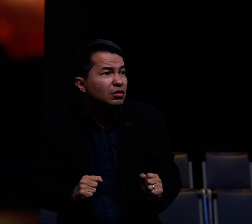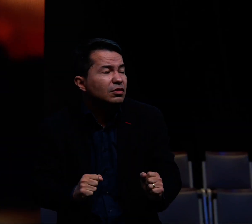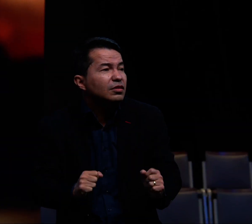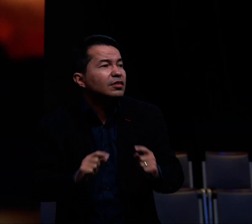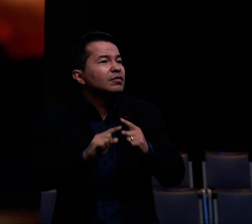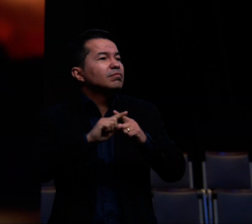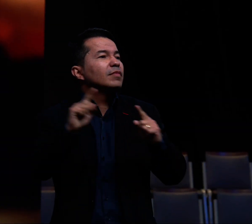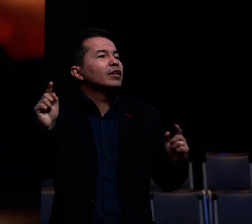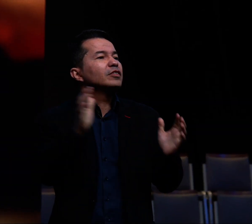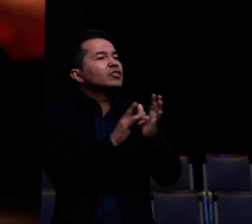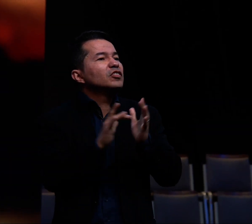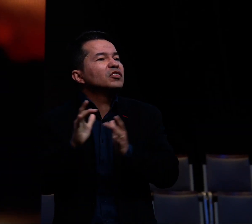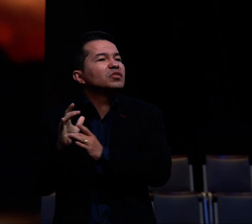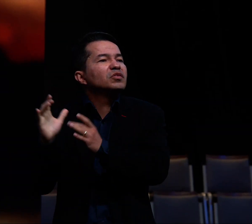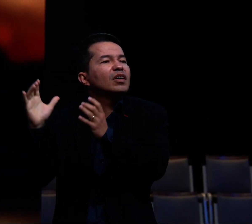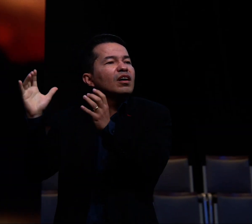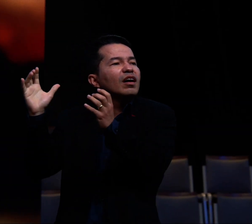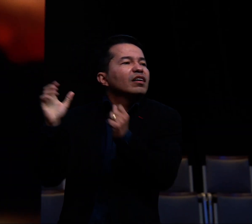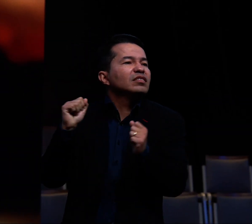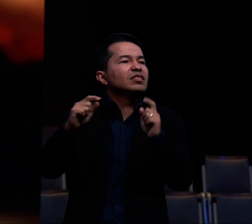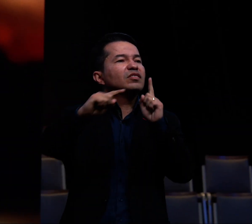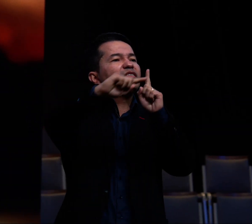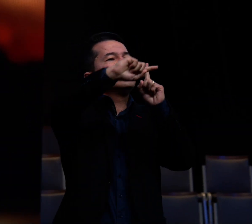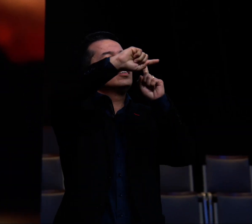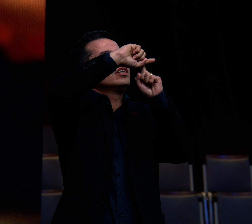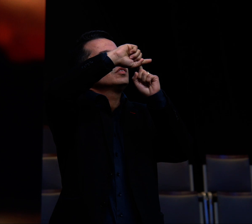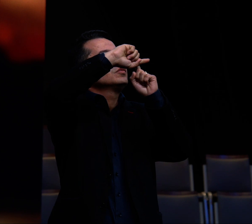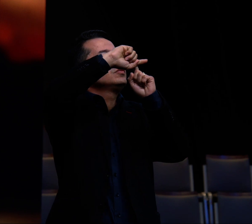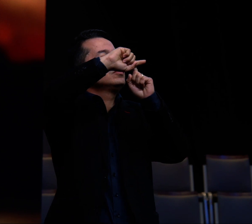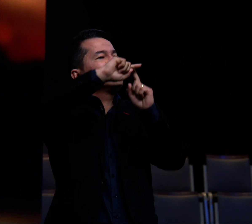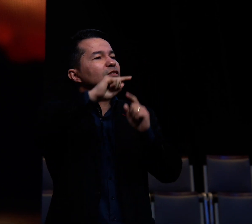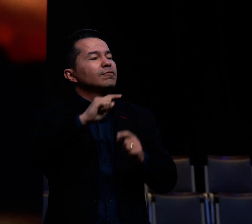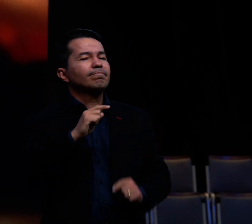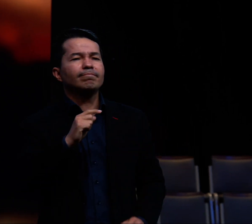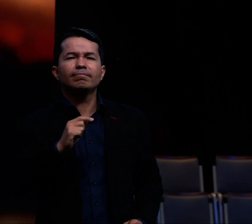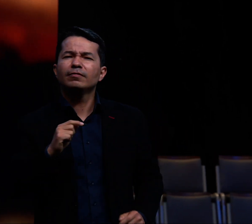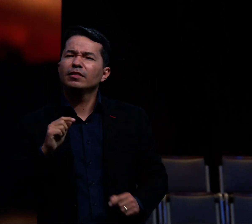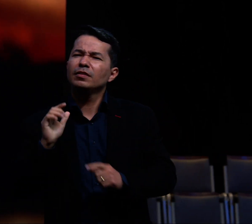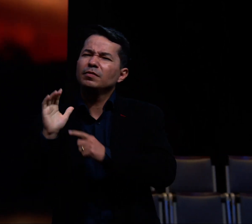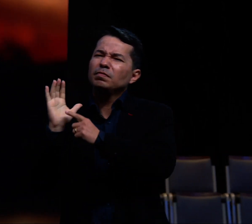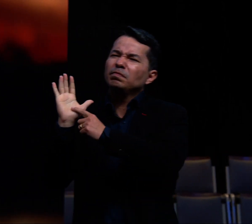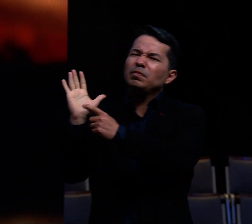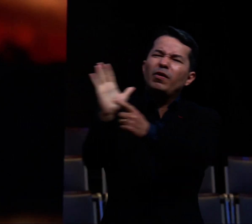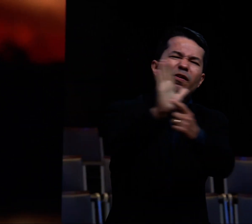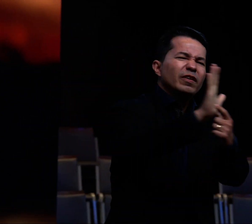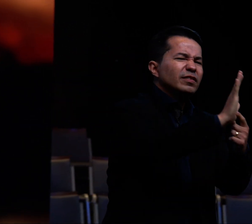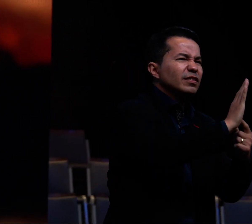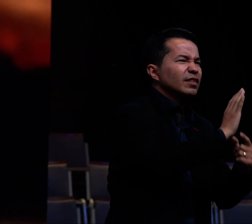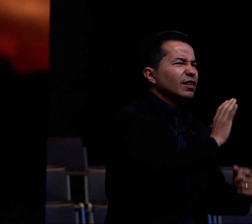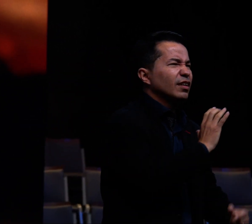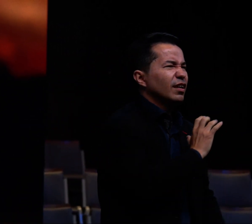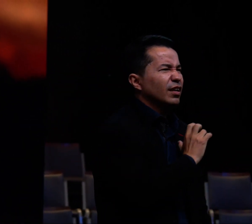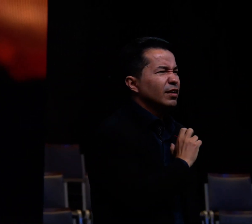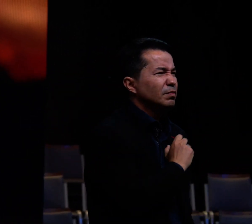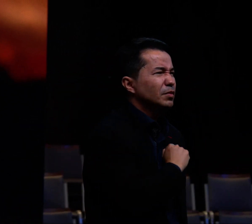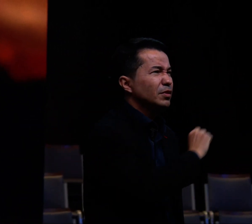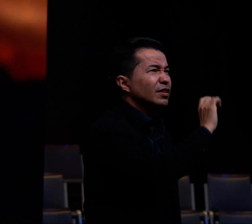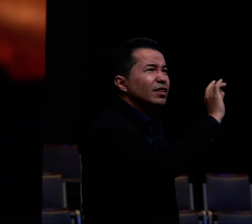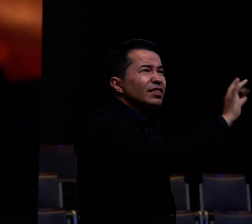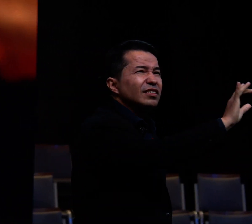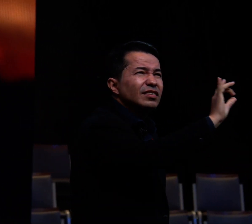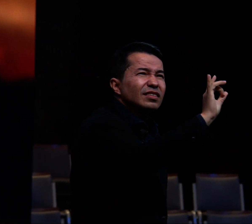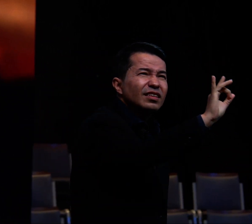foi ali desprezado naquela cruz, mas ao mesmo tempo ele aceitou estar naquele lugar para demonstrar